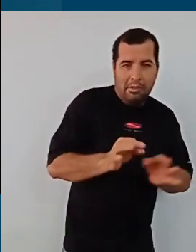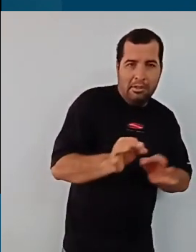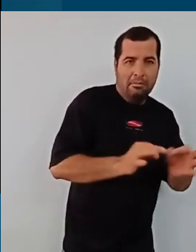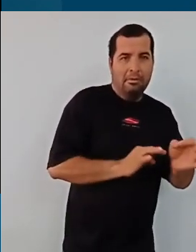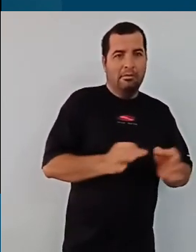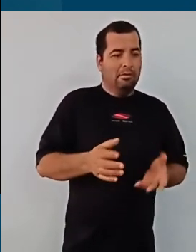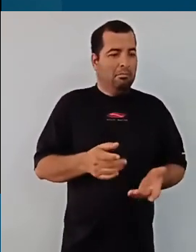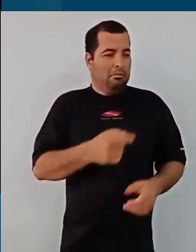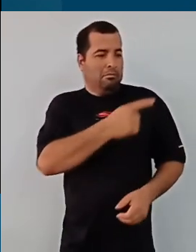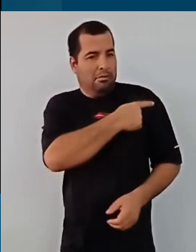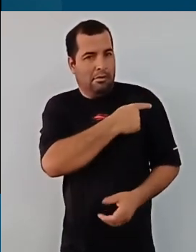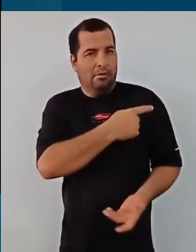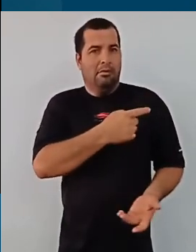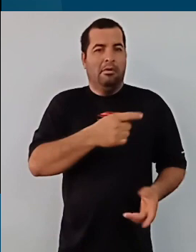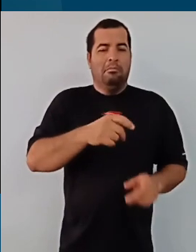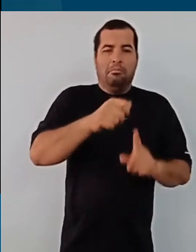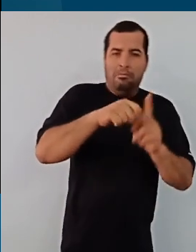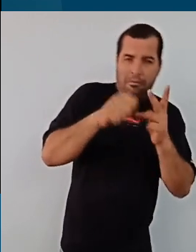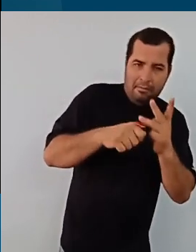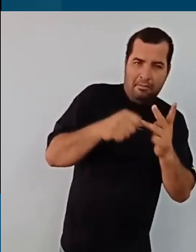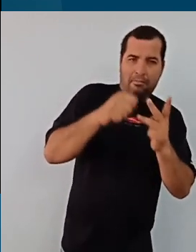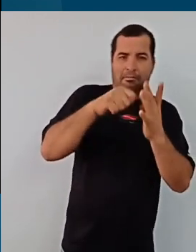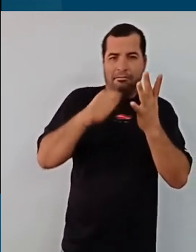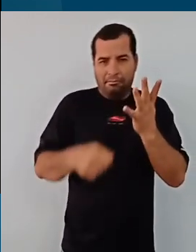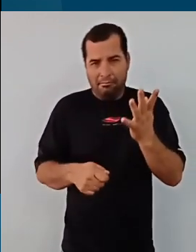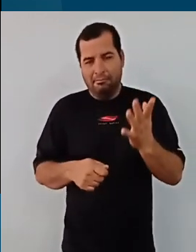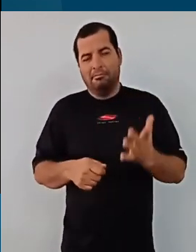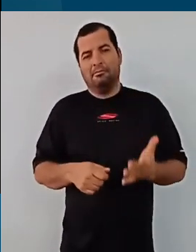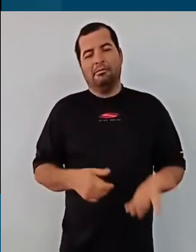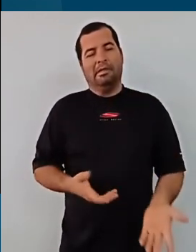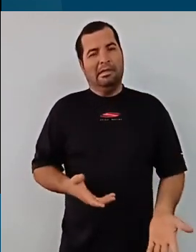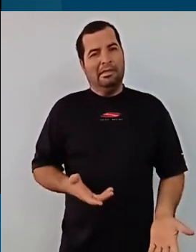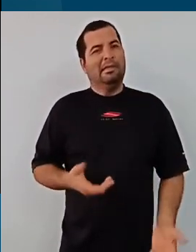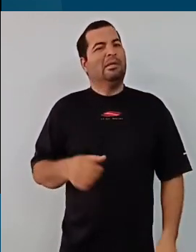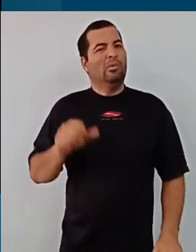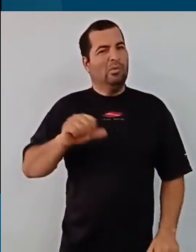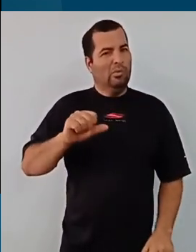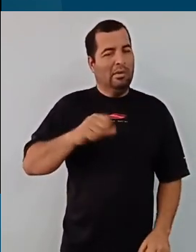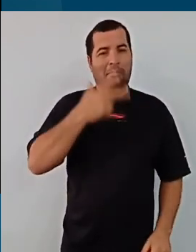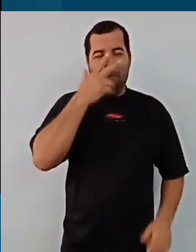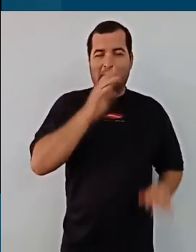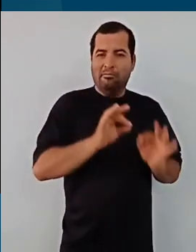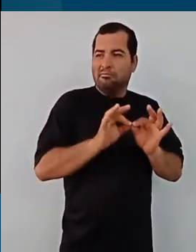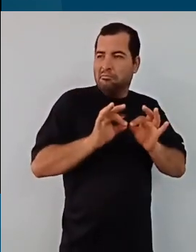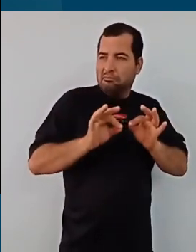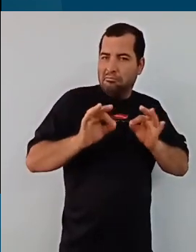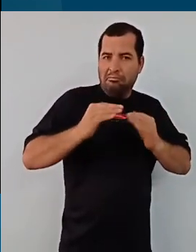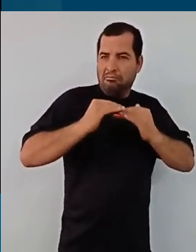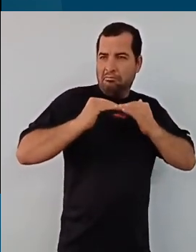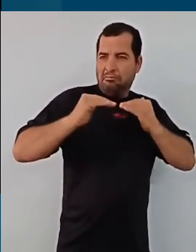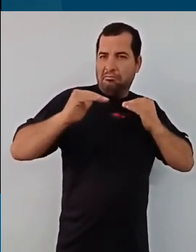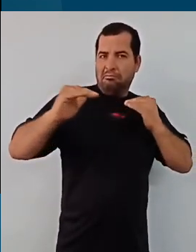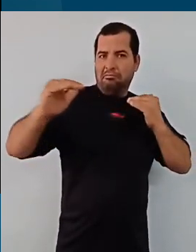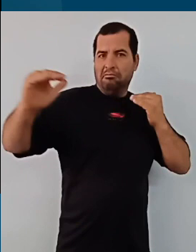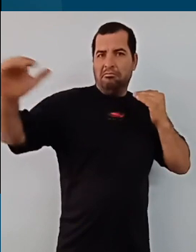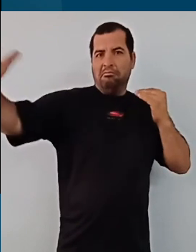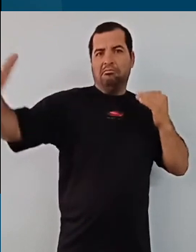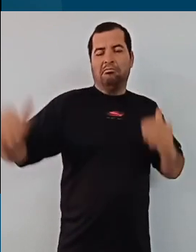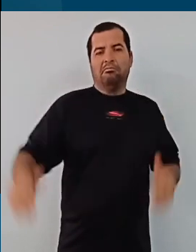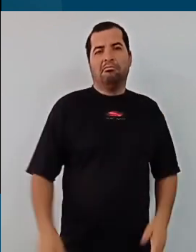ano, segundo ano, primeiro mês, segundo mês, que infelizmente é linear, tempo e